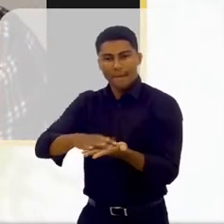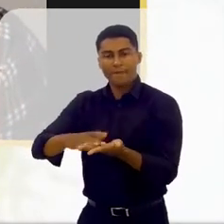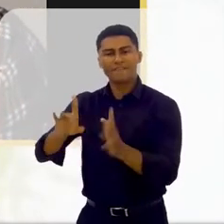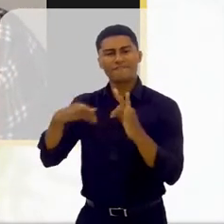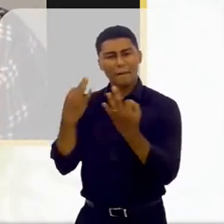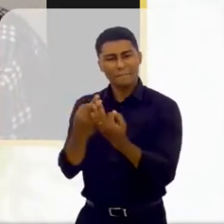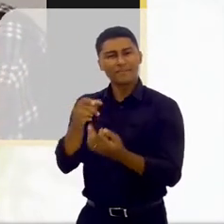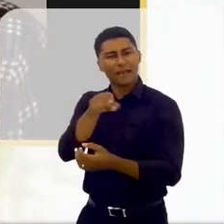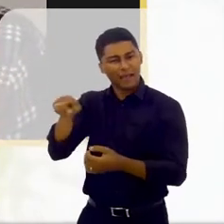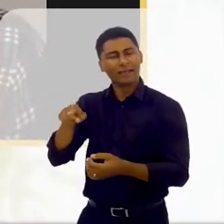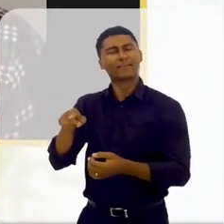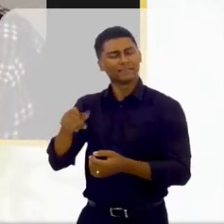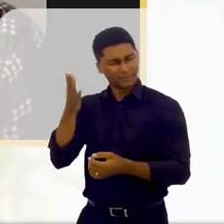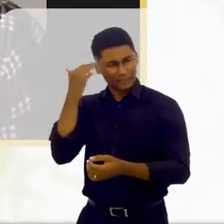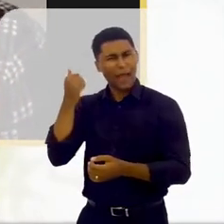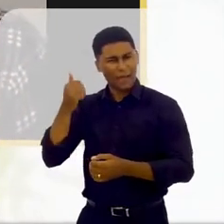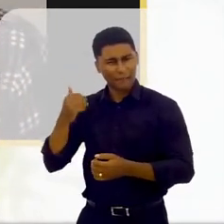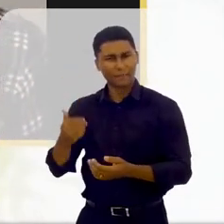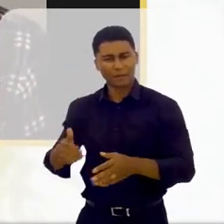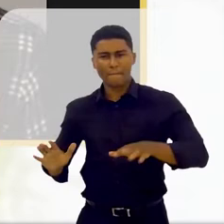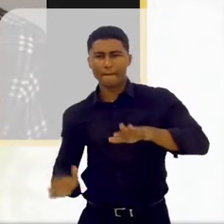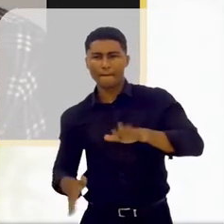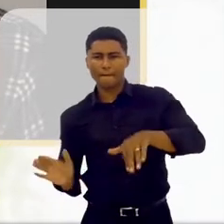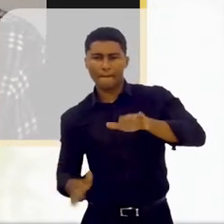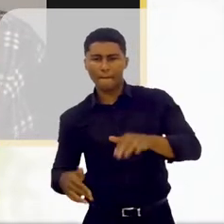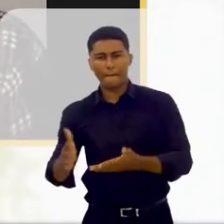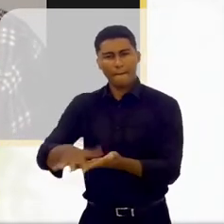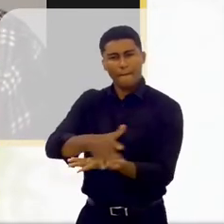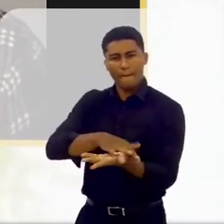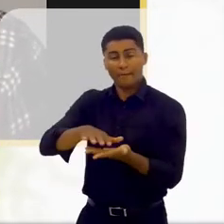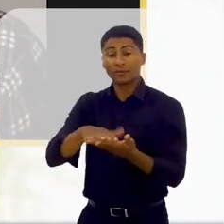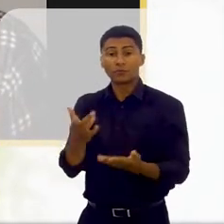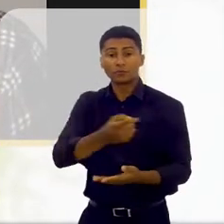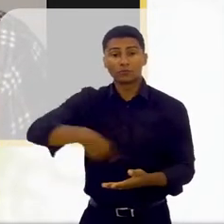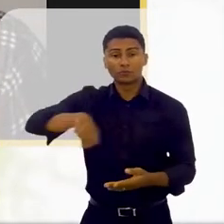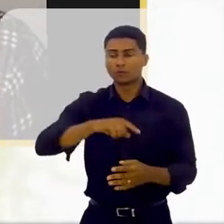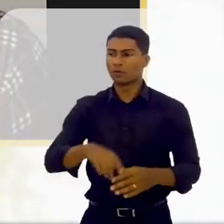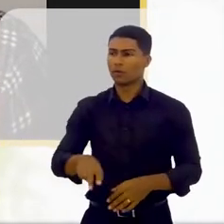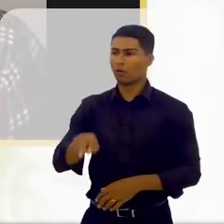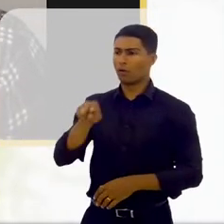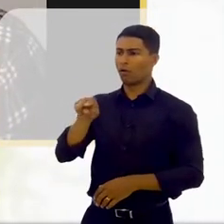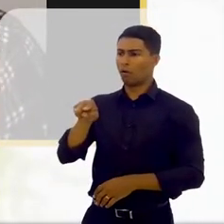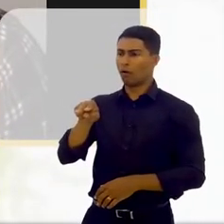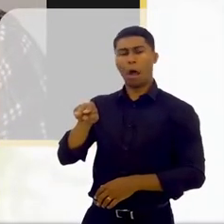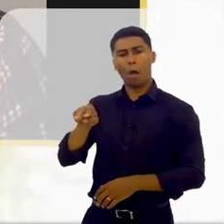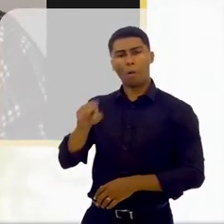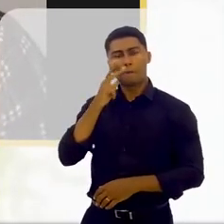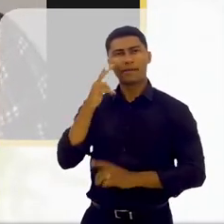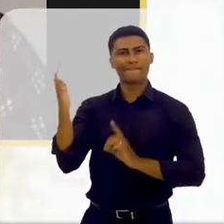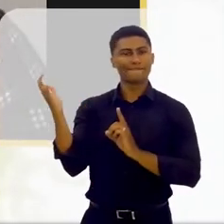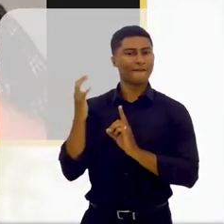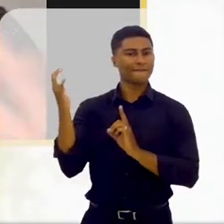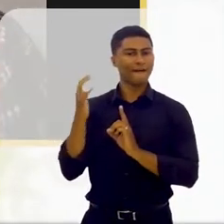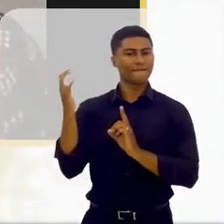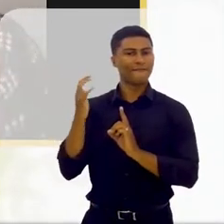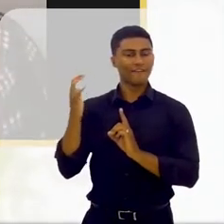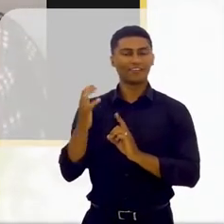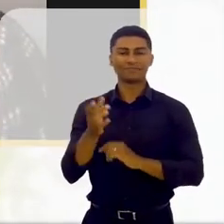pandeiro. Então, teve como não ser o pagode, o samba, né? Então, de certa forma, acabou influenciando muito a gente.